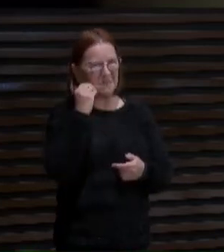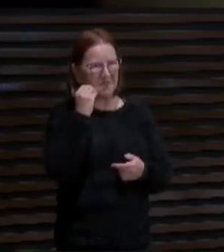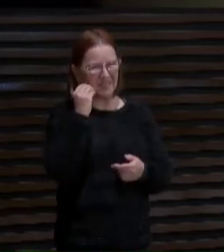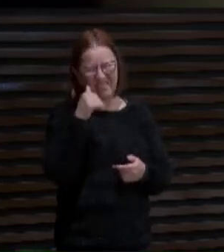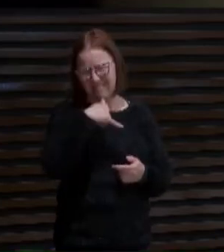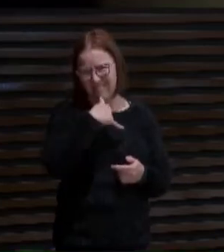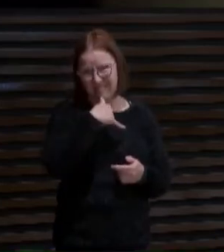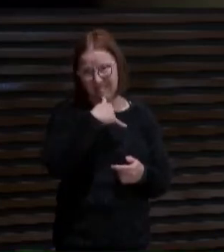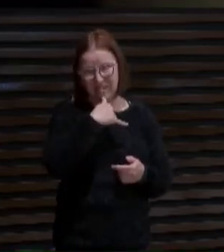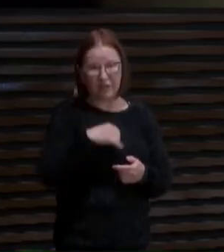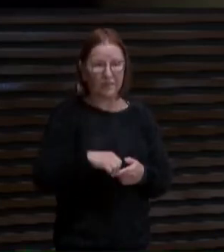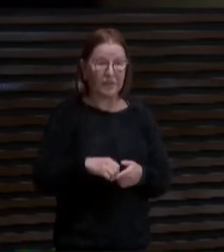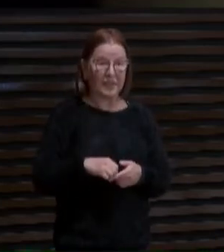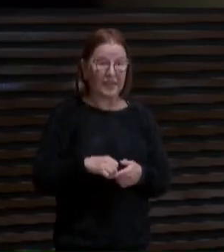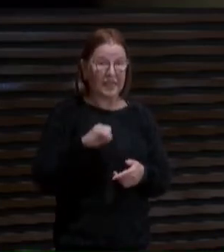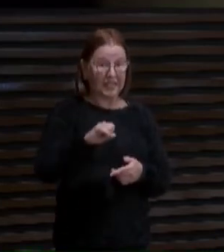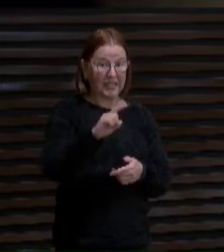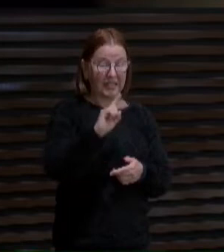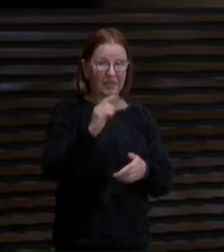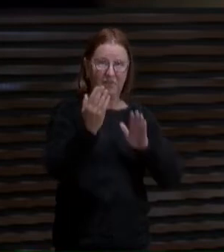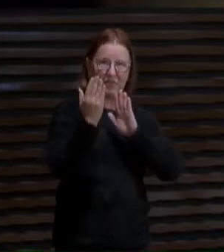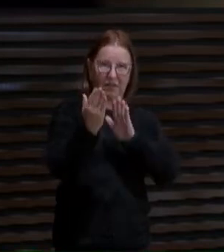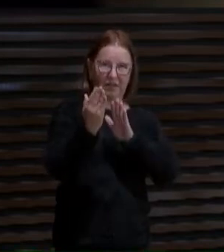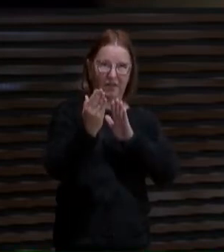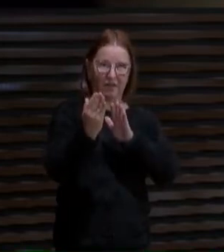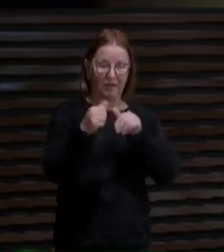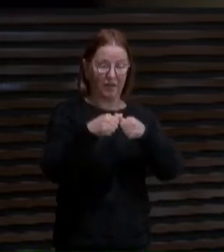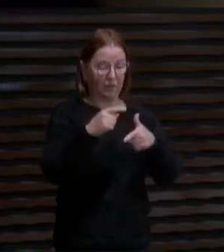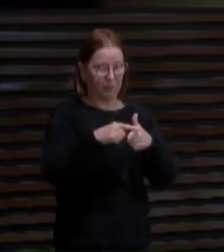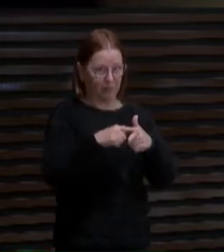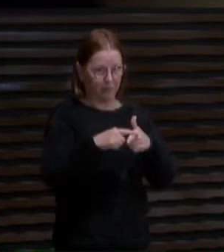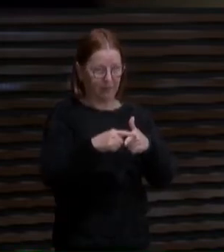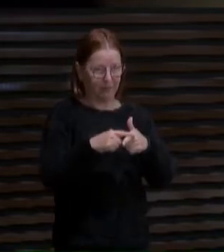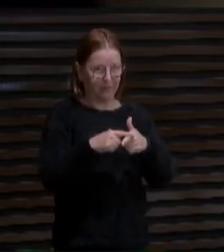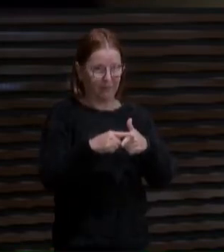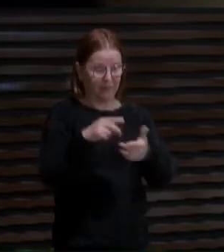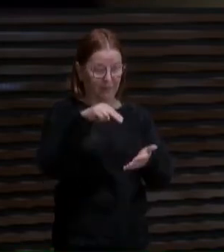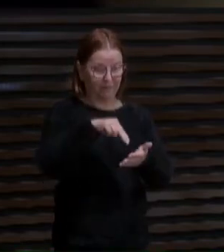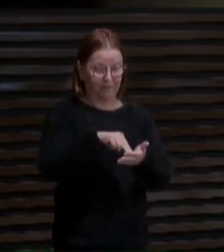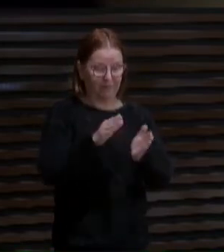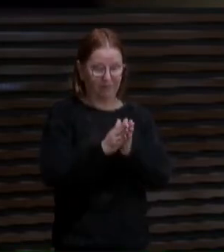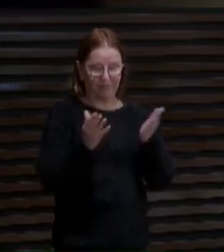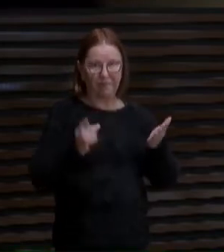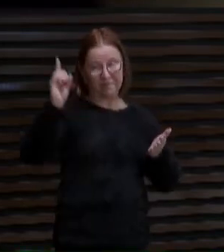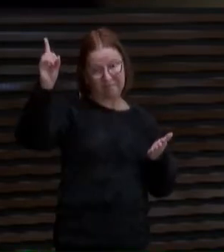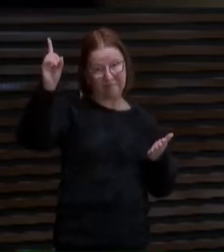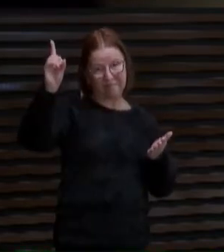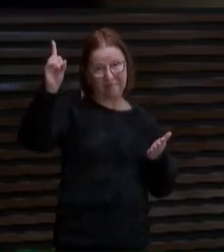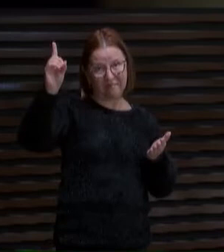se não encararmos essa situações pela perspectiva bíblica o pesar pode